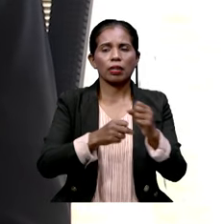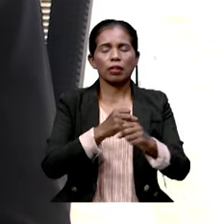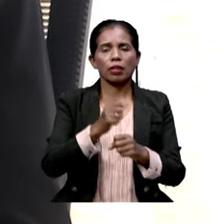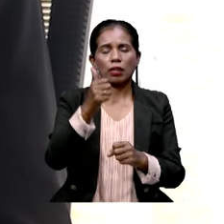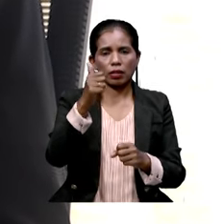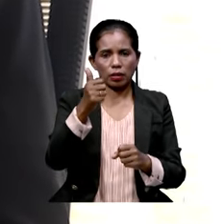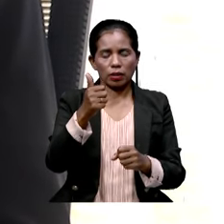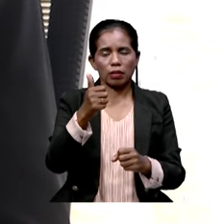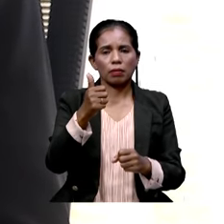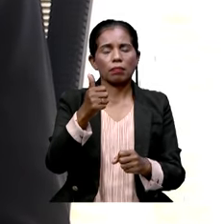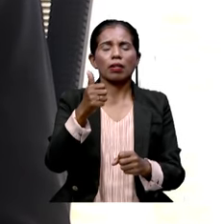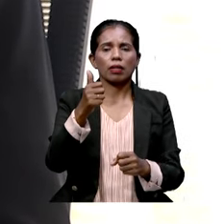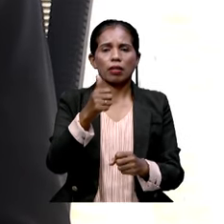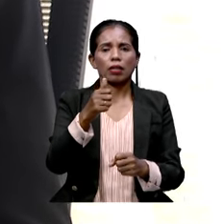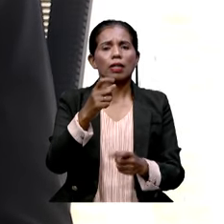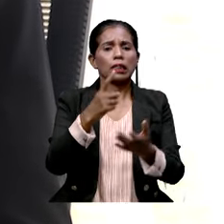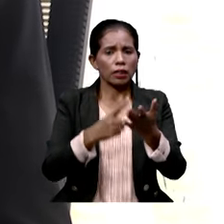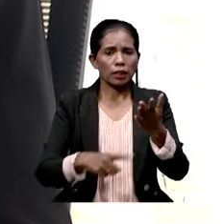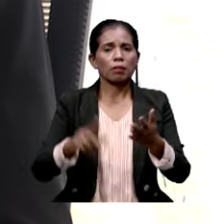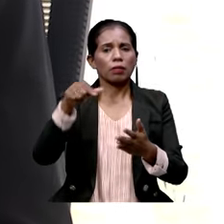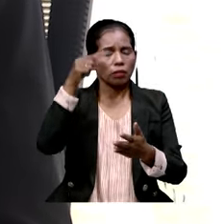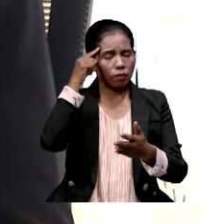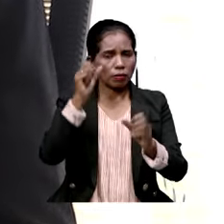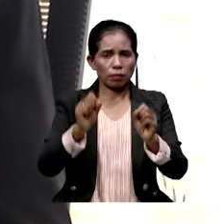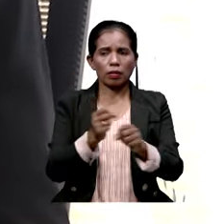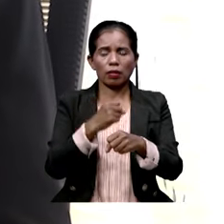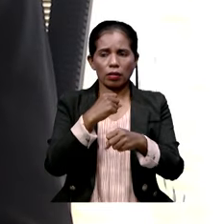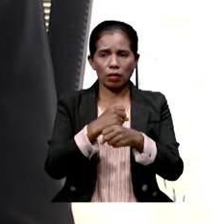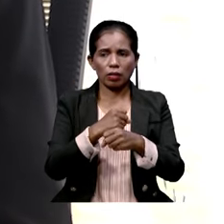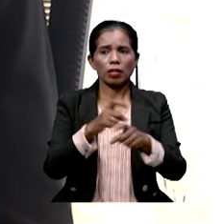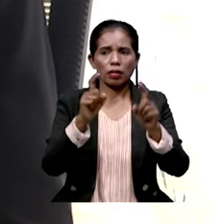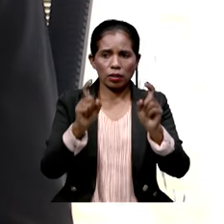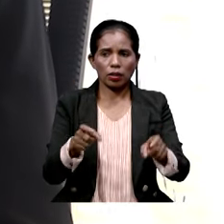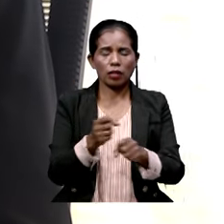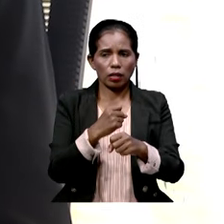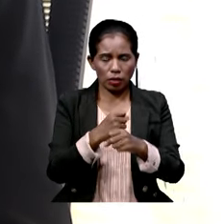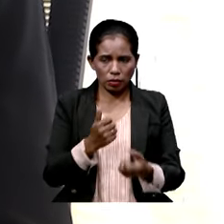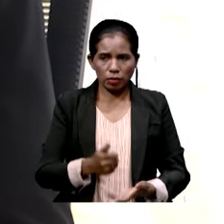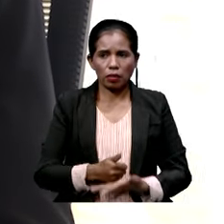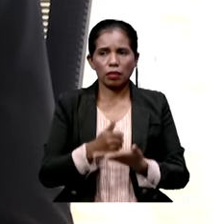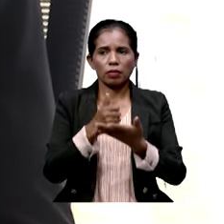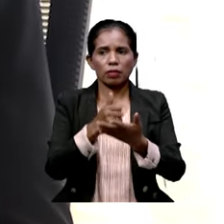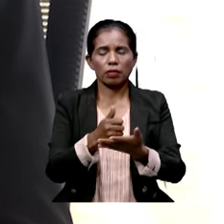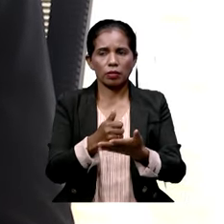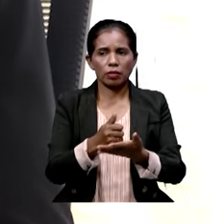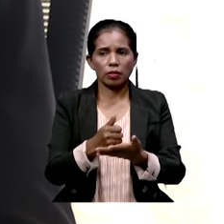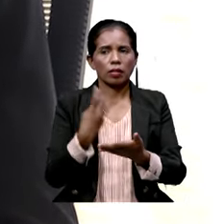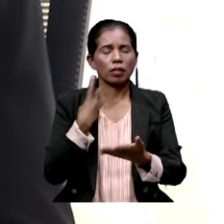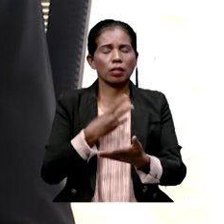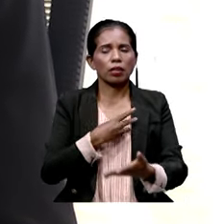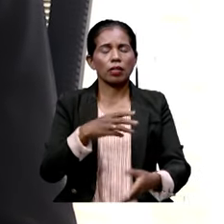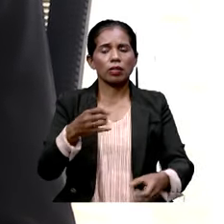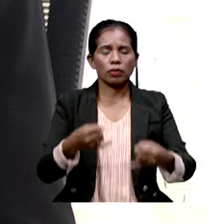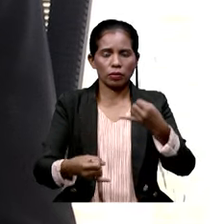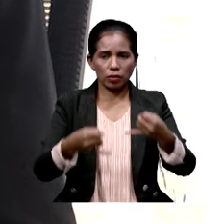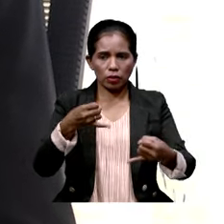maka governo, bele halo, atu, o tinki halo, atu tulun para itin sistema justiça ne funciona